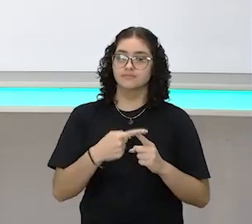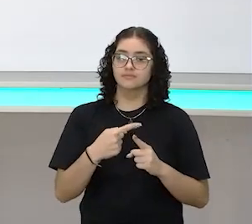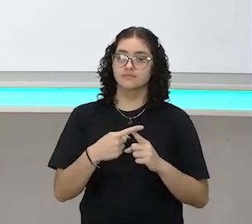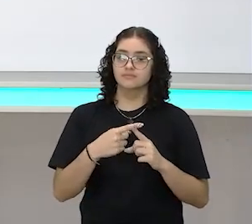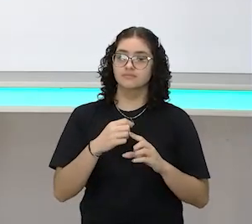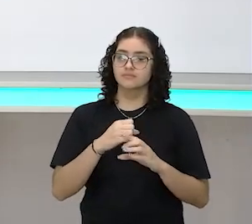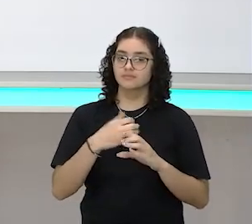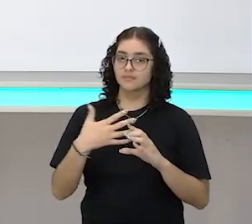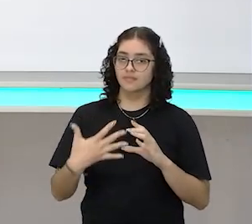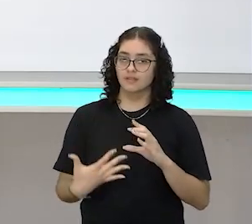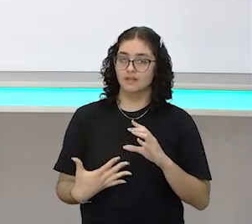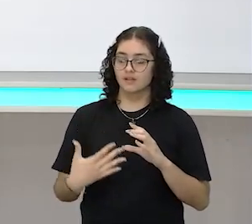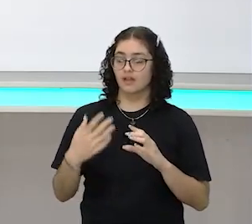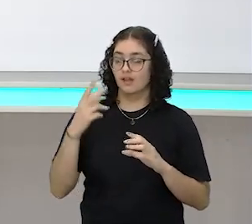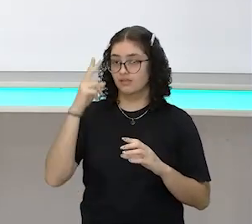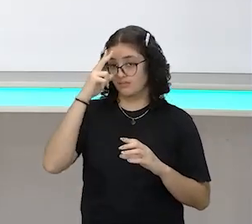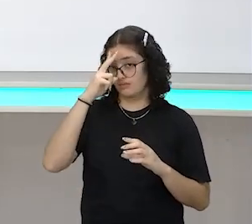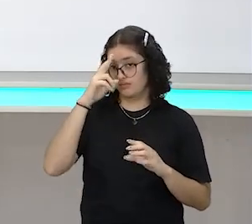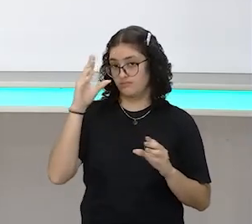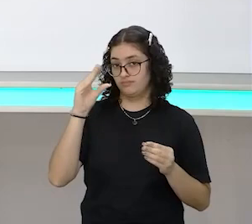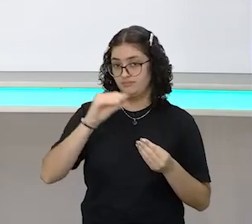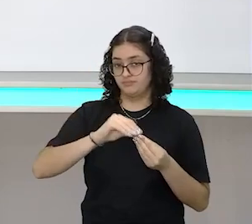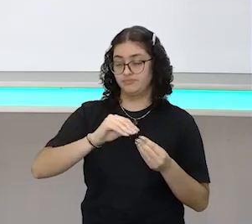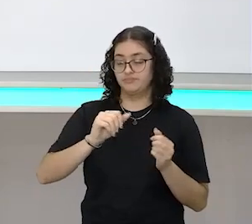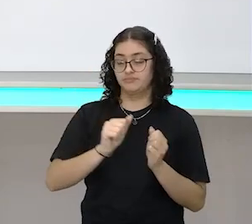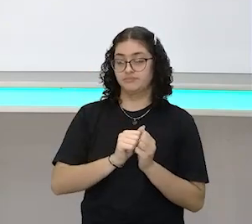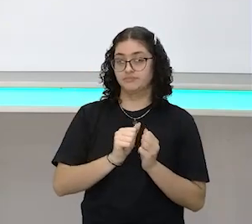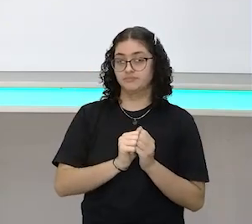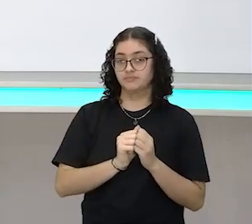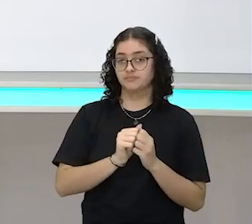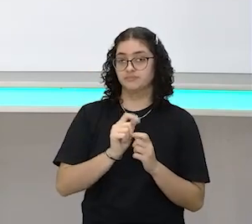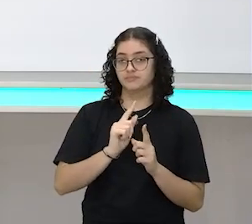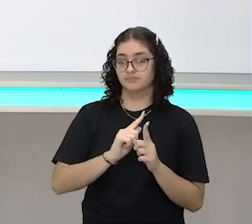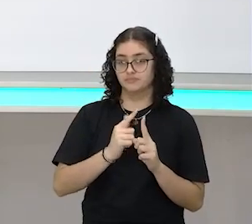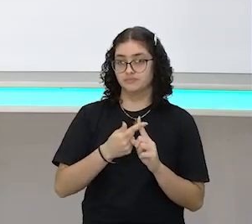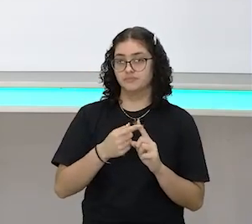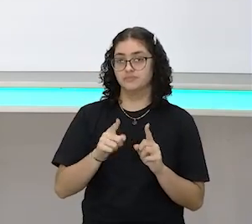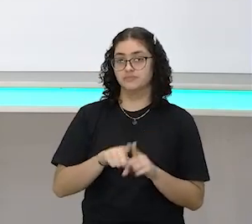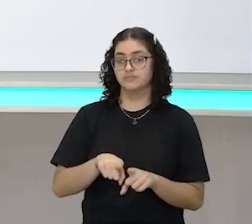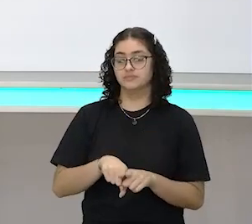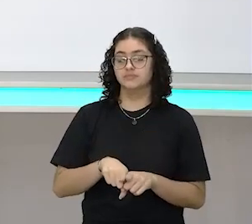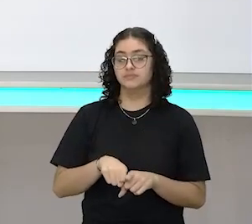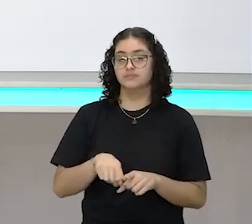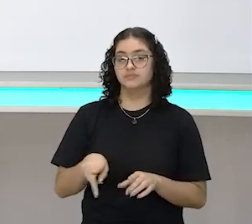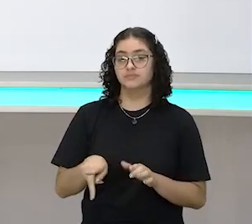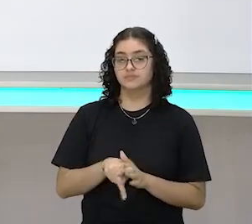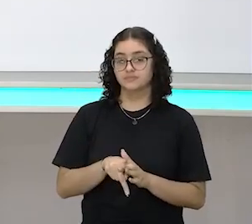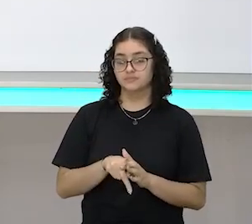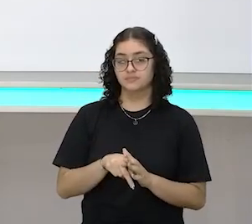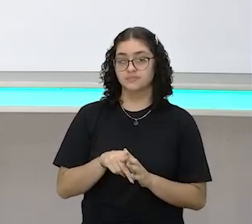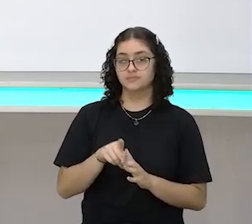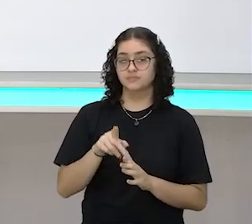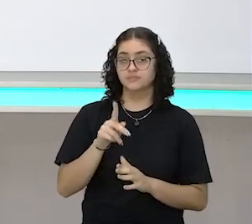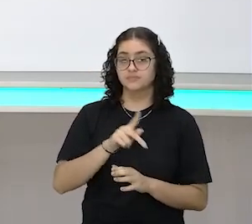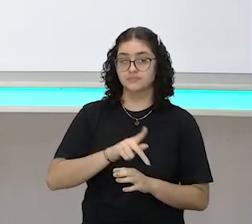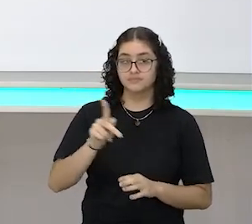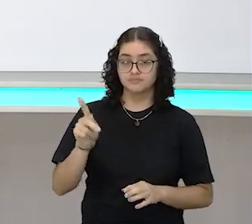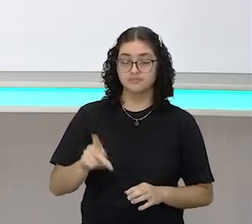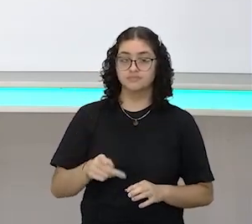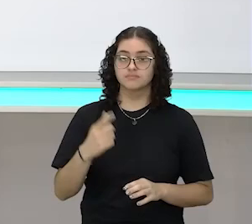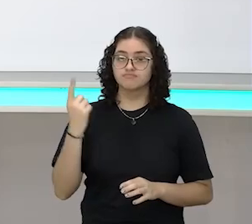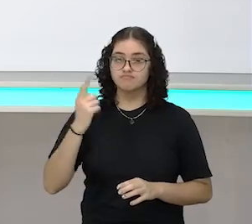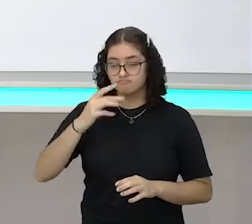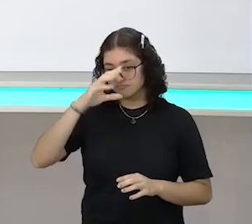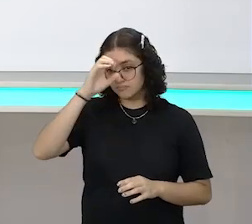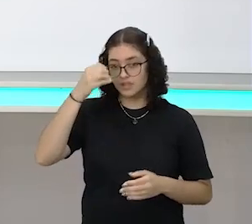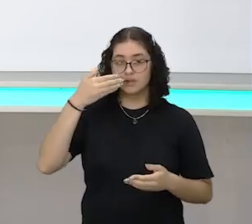coisas da história para a geografia, como também, com toda certeza, acaba enriquecendo aí o professor, o currículo do professor, porque